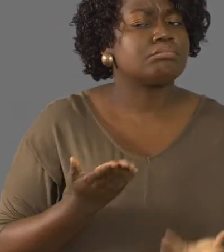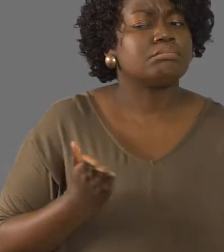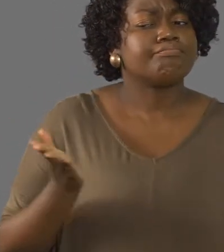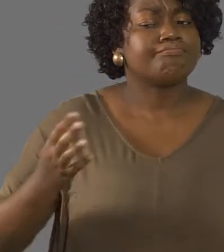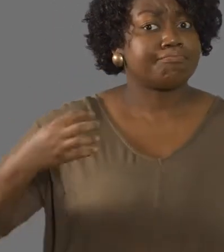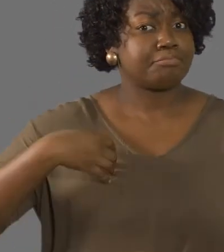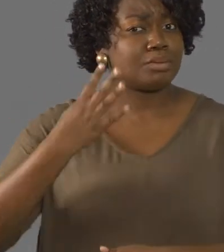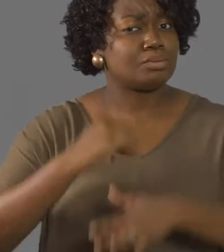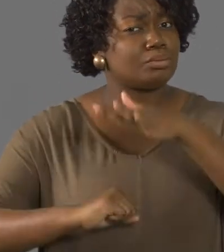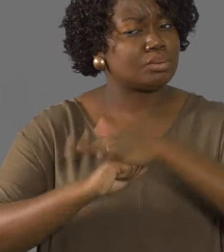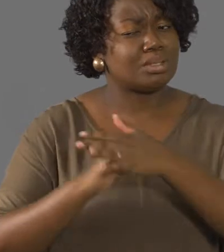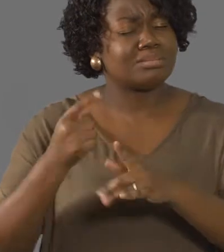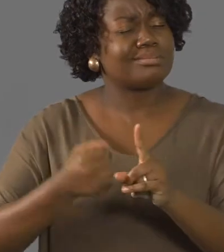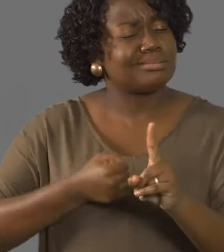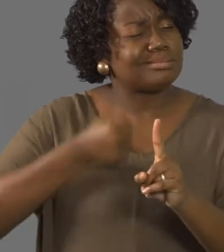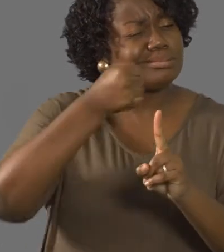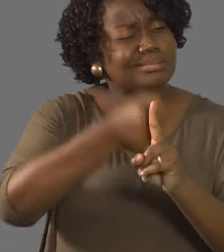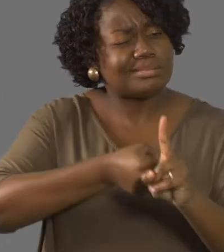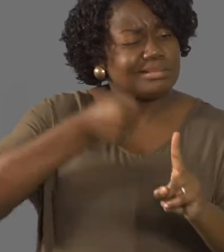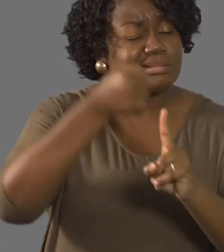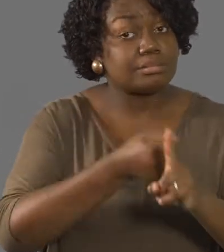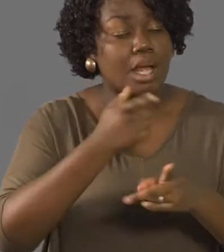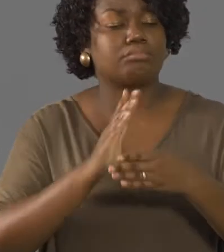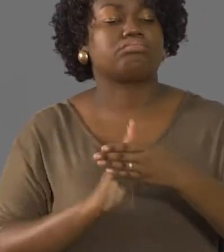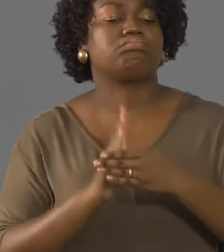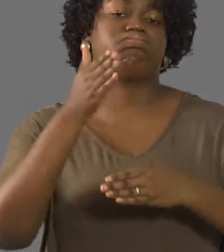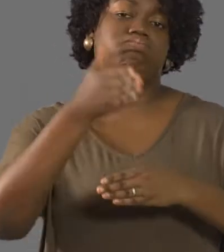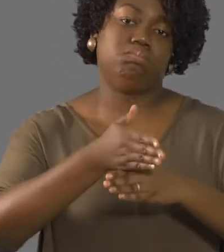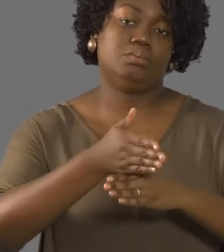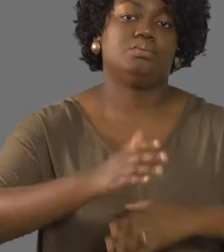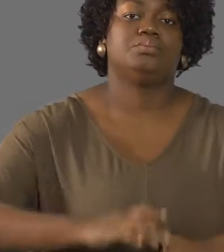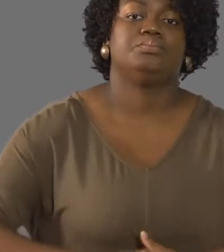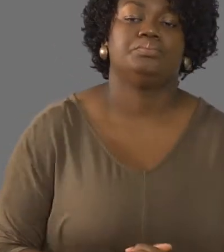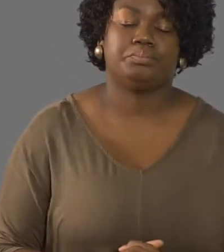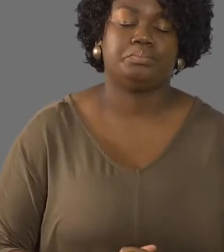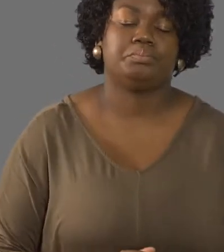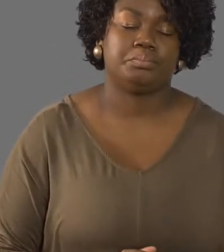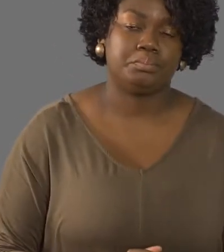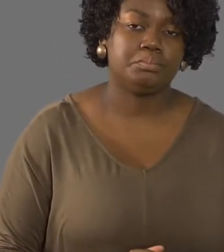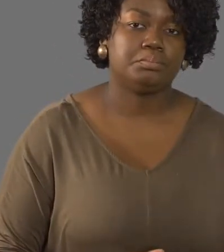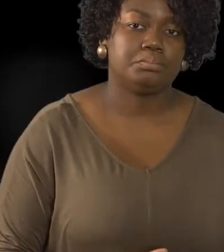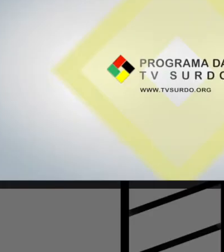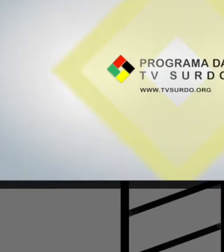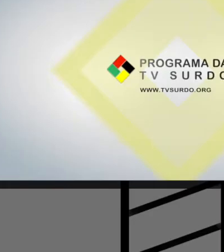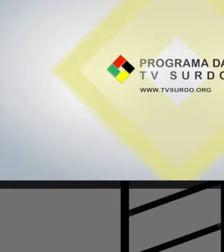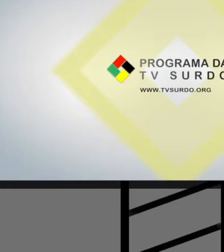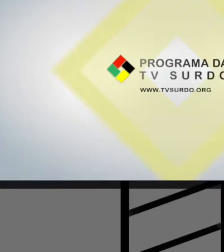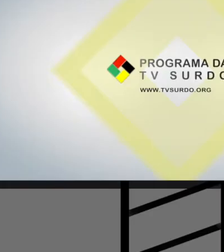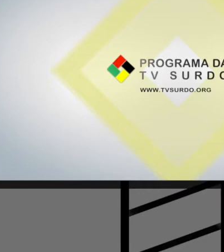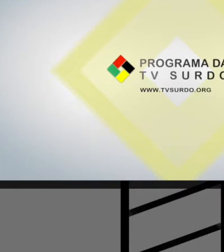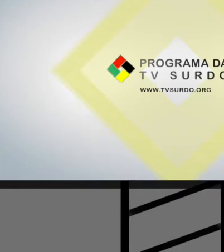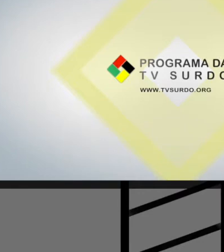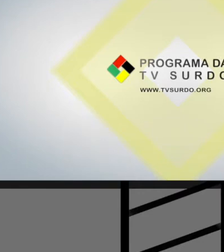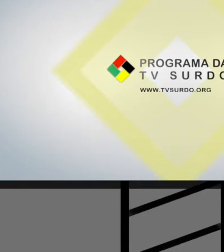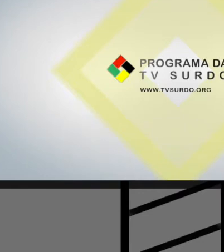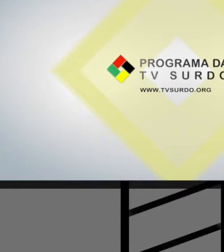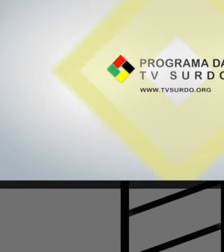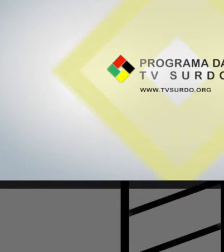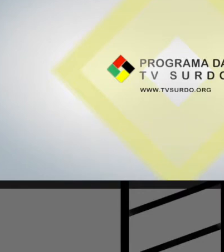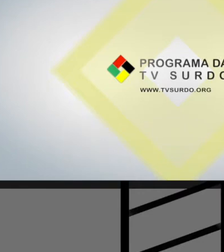o Ministério do Gênero, Criança e Ação Social e seus parceiros estão a imprimir esforços para satisfazer a demanda. Uma dessas ações